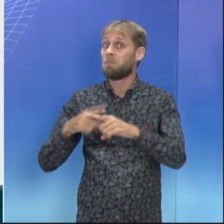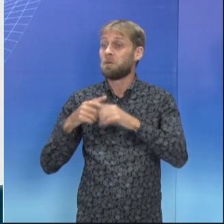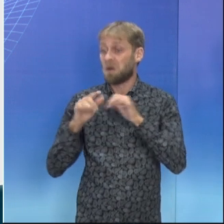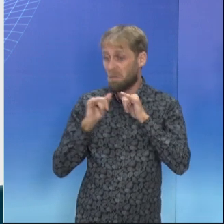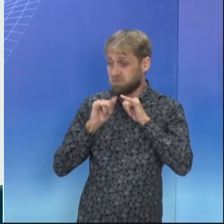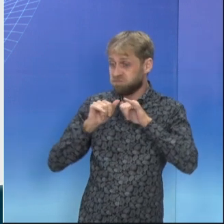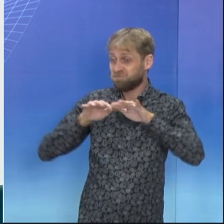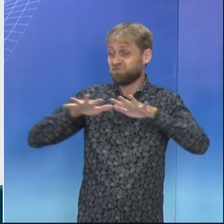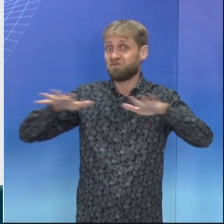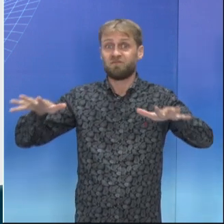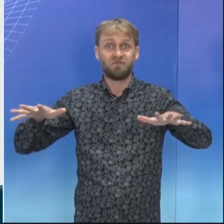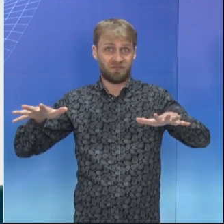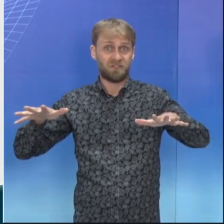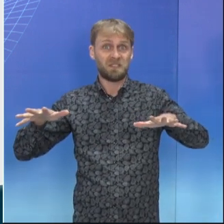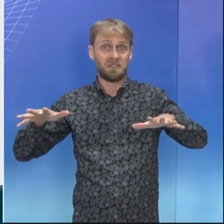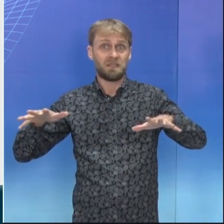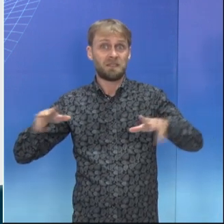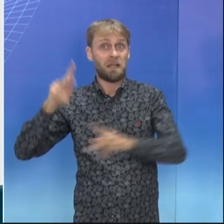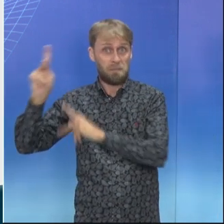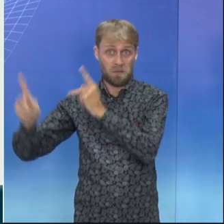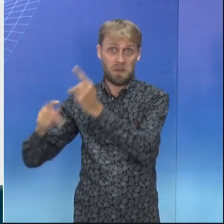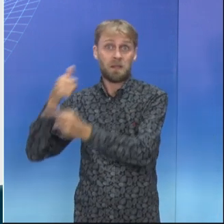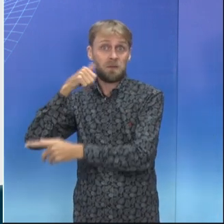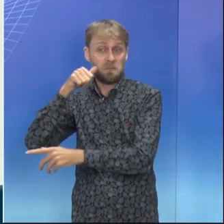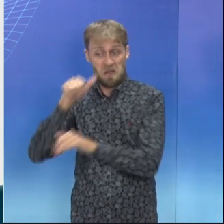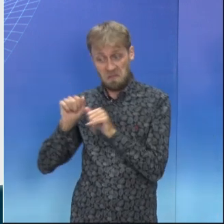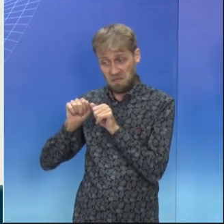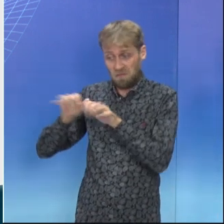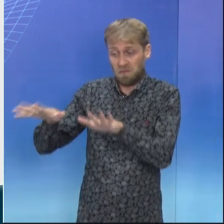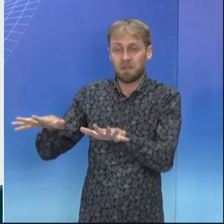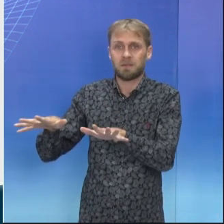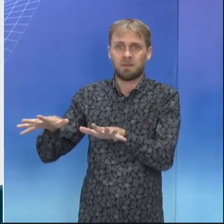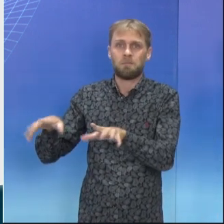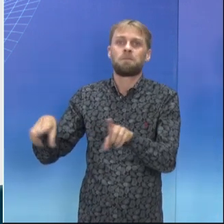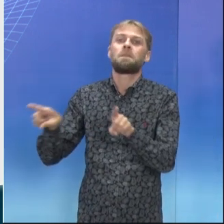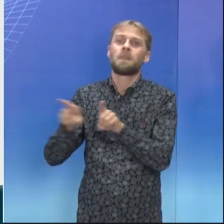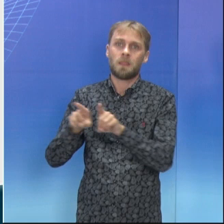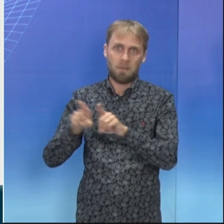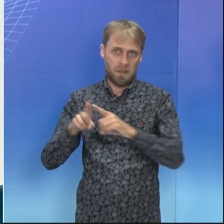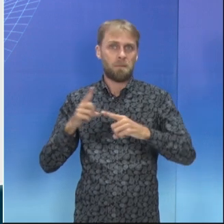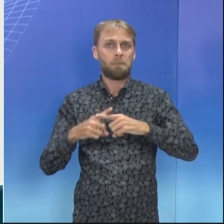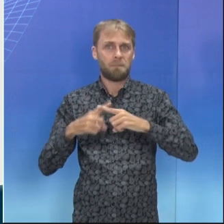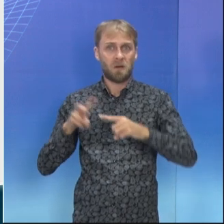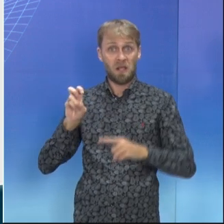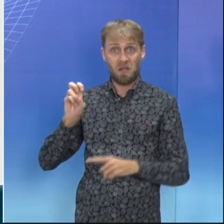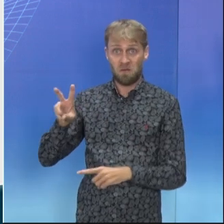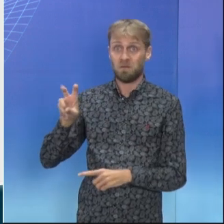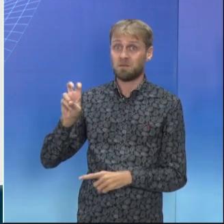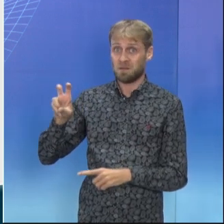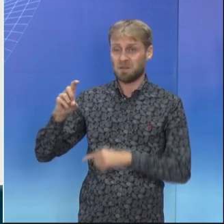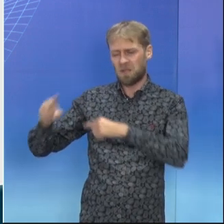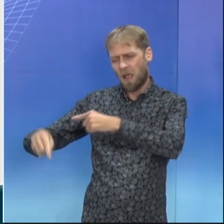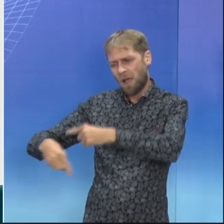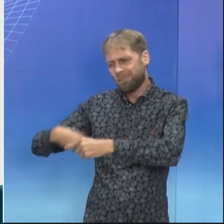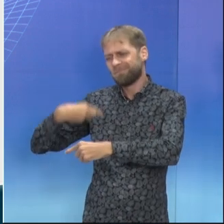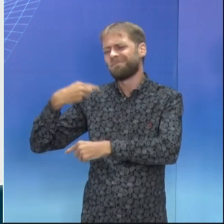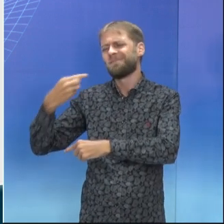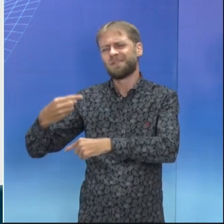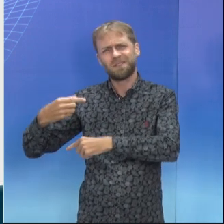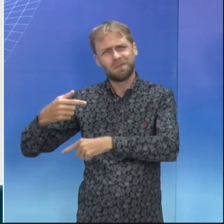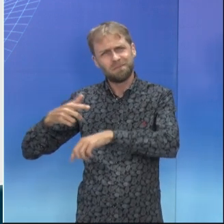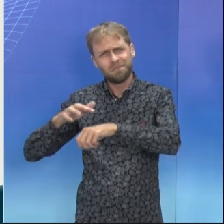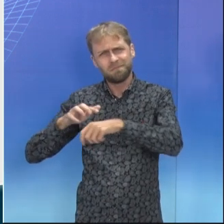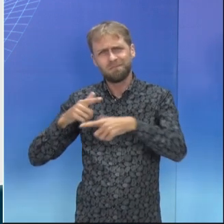porque propaga a infecção entre a população feminina, sino também porque este vírus produz